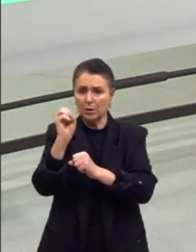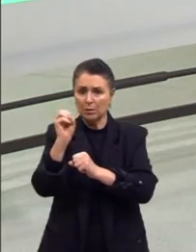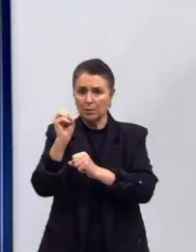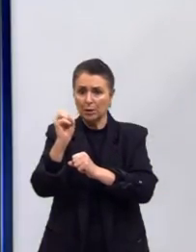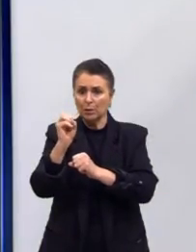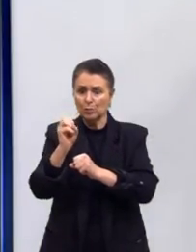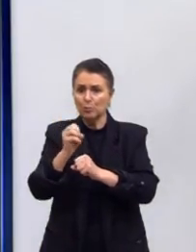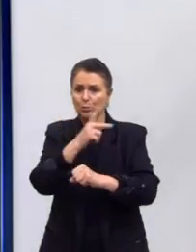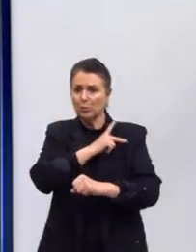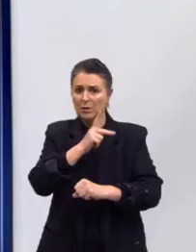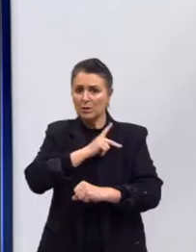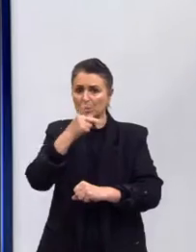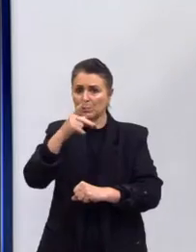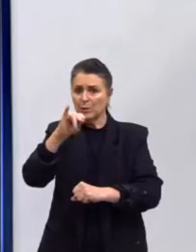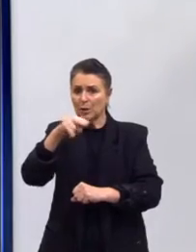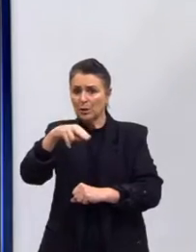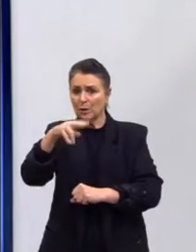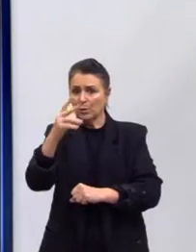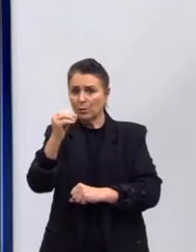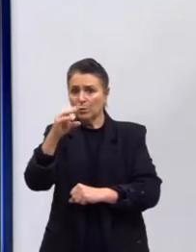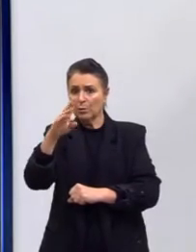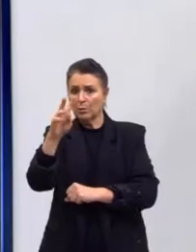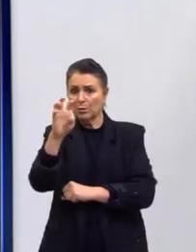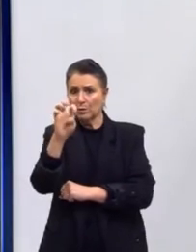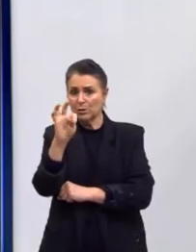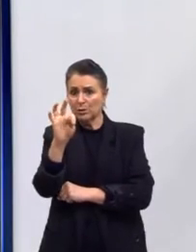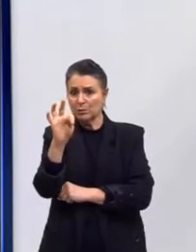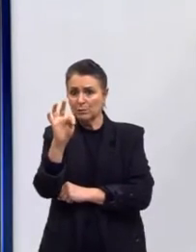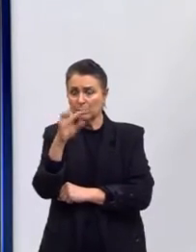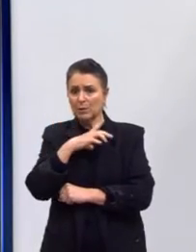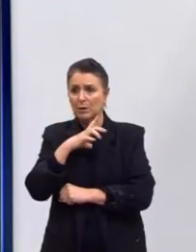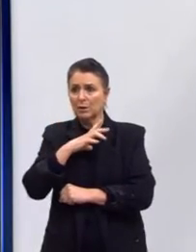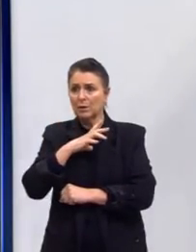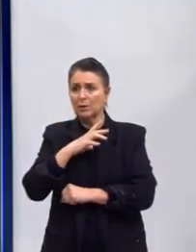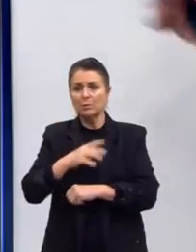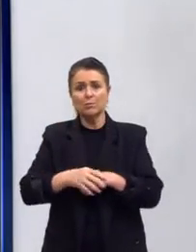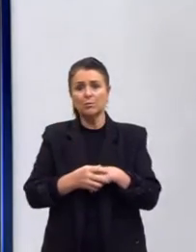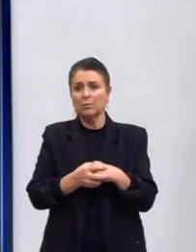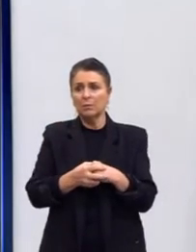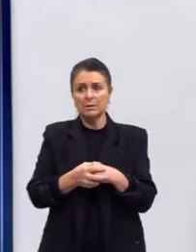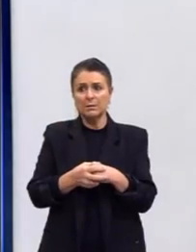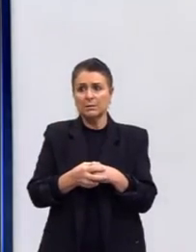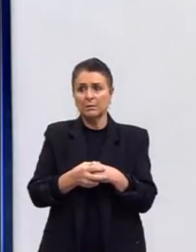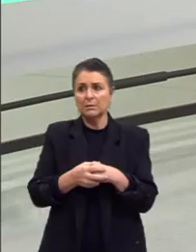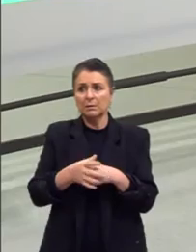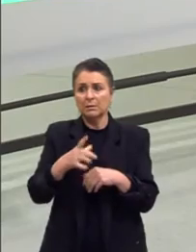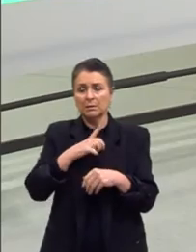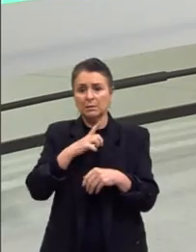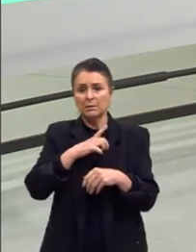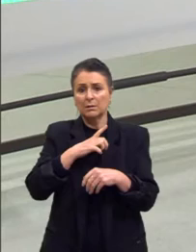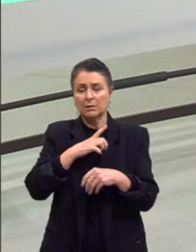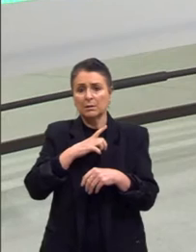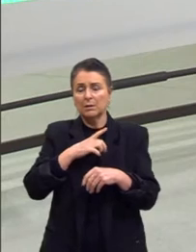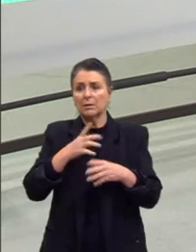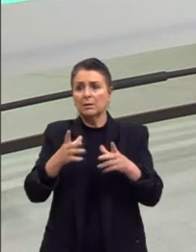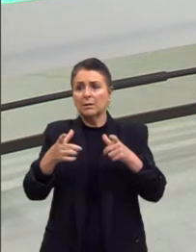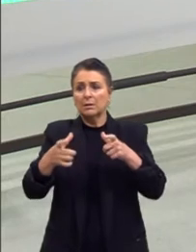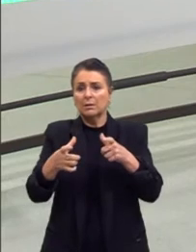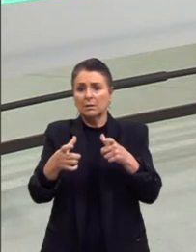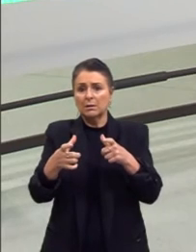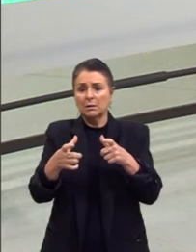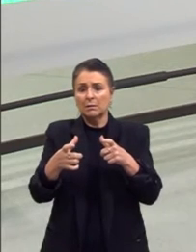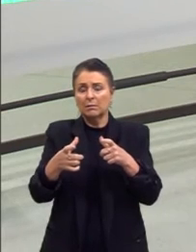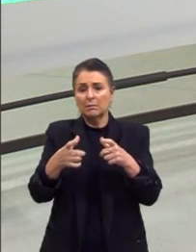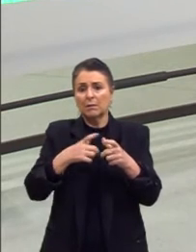construção isso né social Então tem que entender o que que o povo tá querendo até a coisa toda agora a gente vai entrar justamente nessa parte aí vou